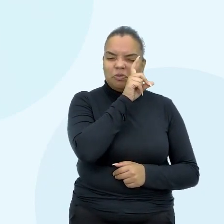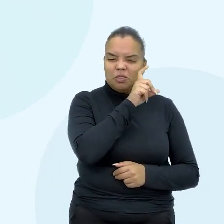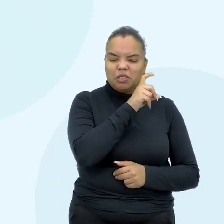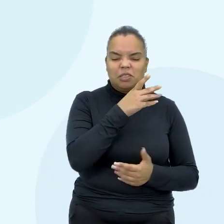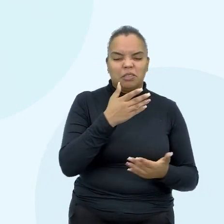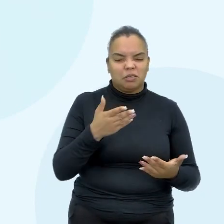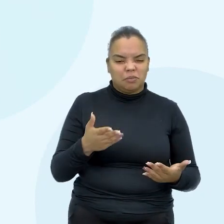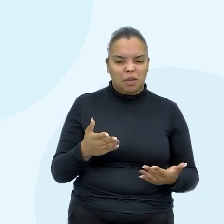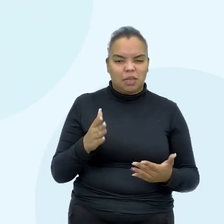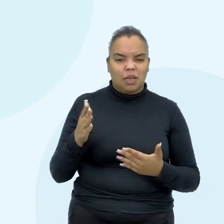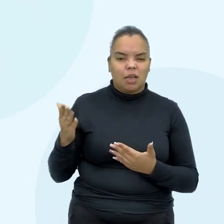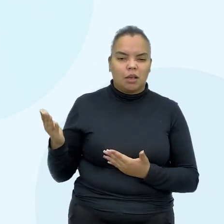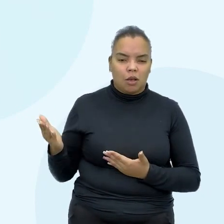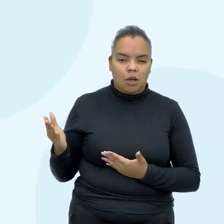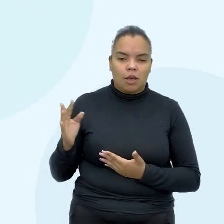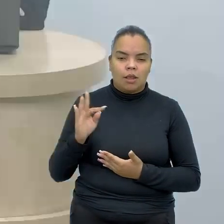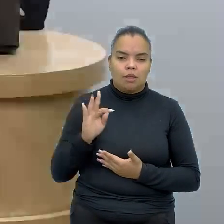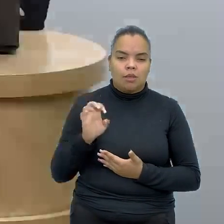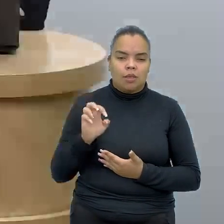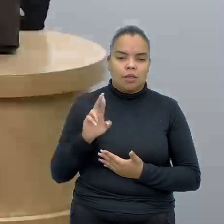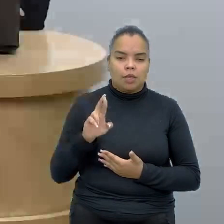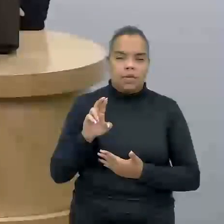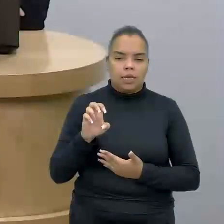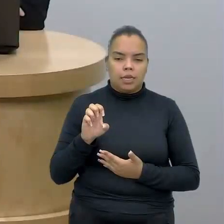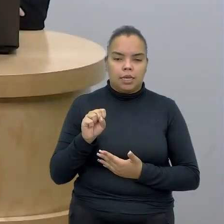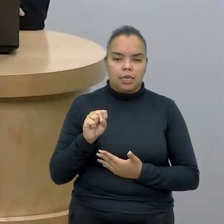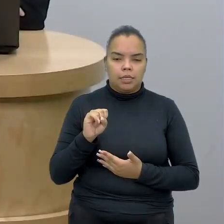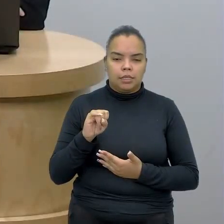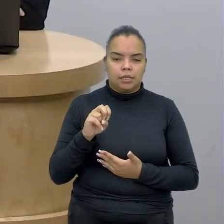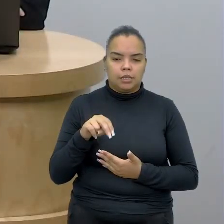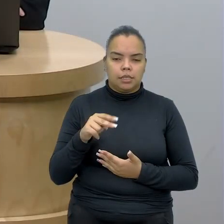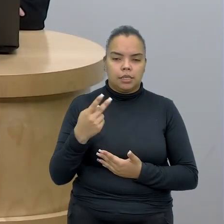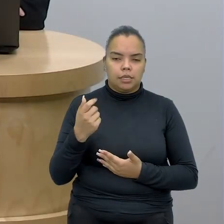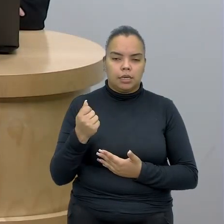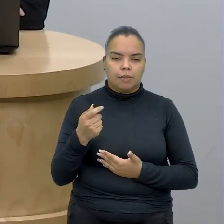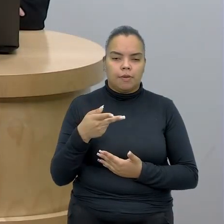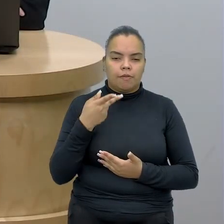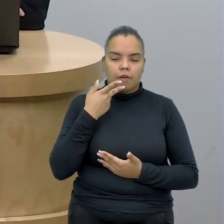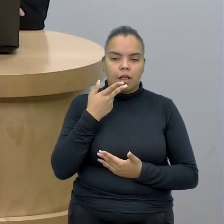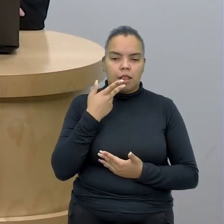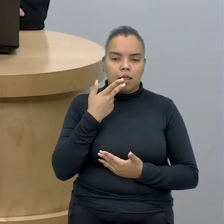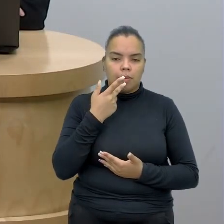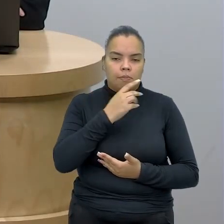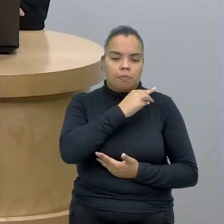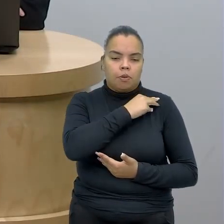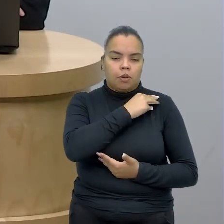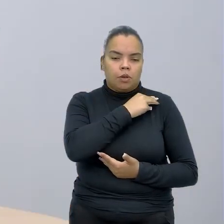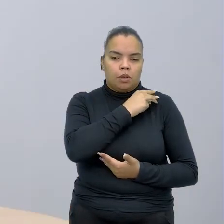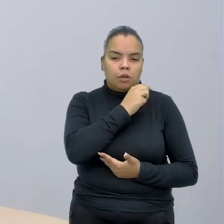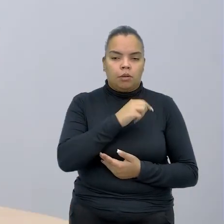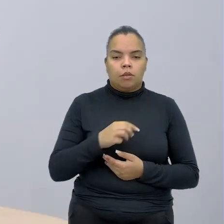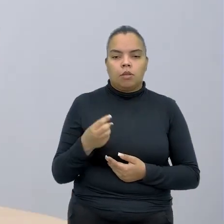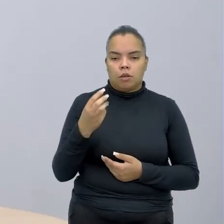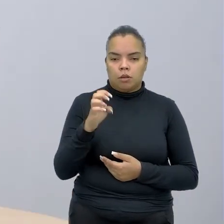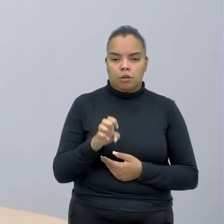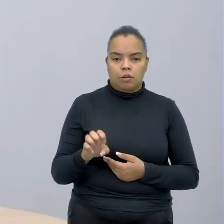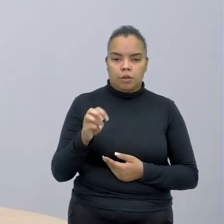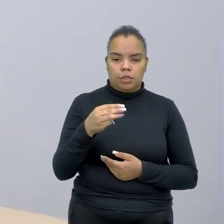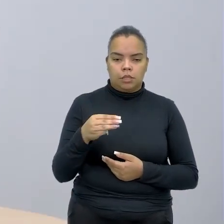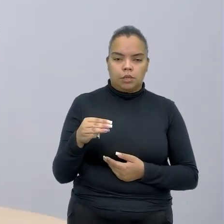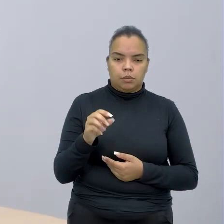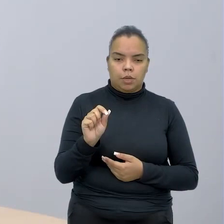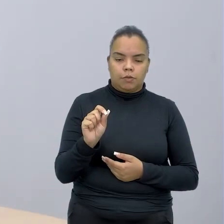Sim. Agora eu vou passar aqui para a Terezinha falar um pouquinho mais sobre o ensino médio. Vamos falar um pouquinho do ensino médio, vamos analisar